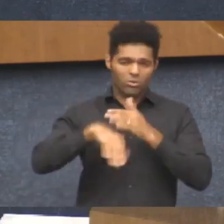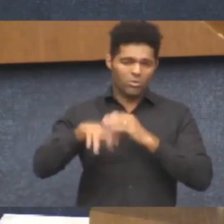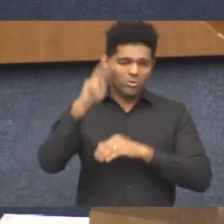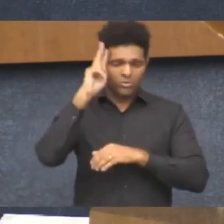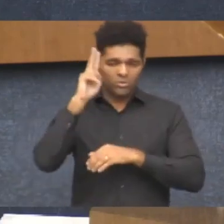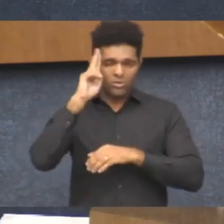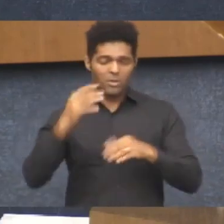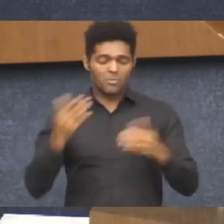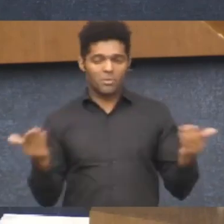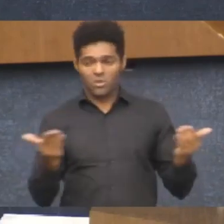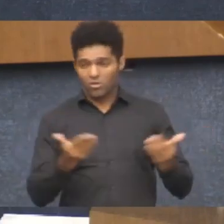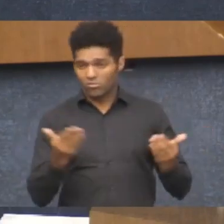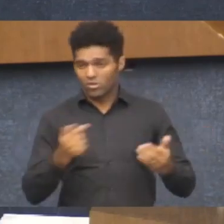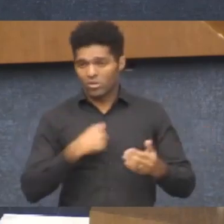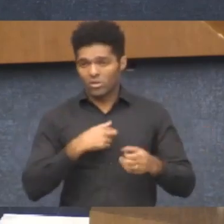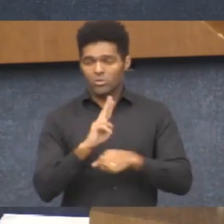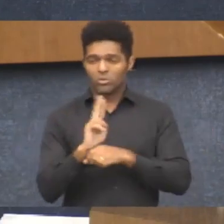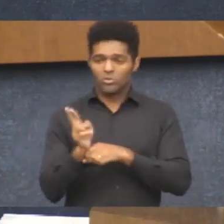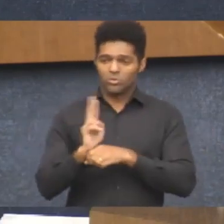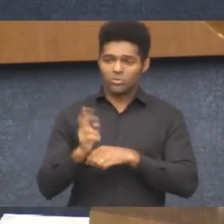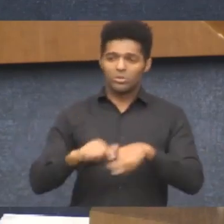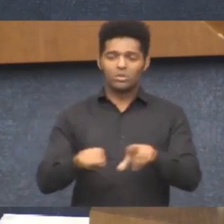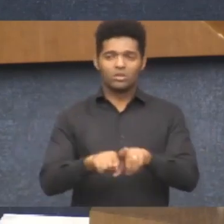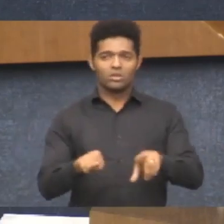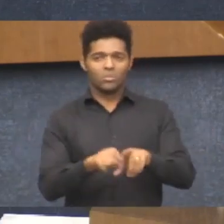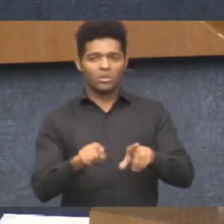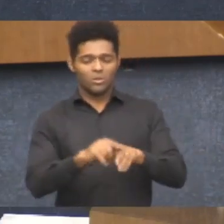agradecimento muito especial para fazer a todos vocês que têm